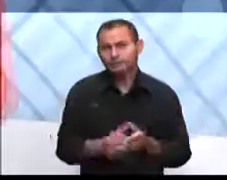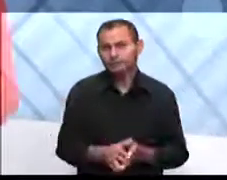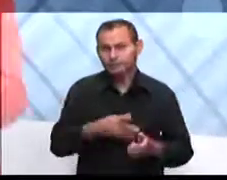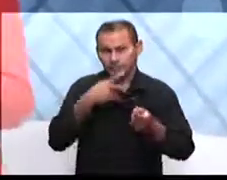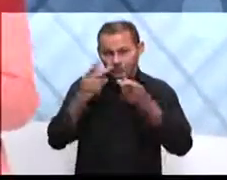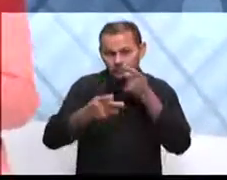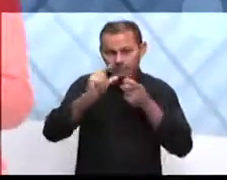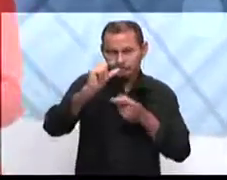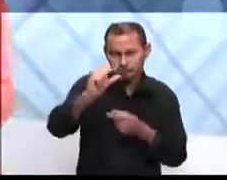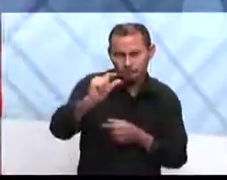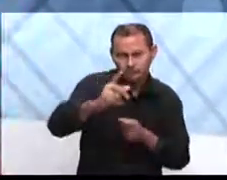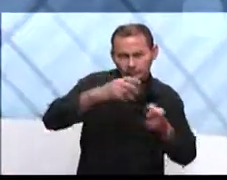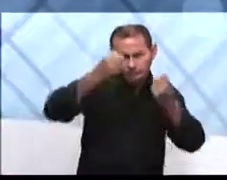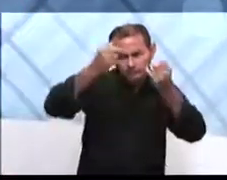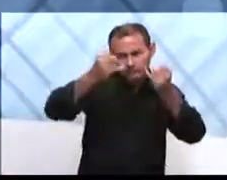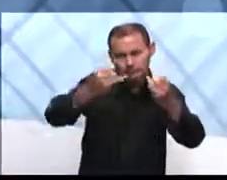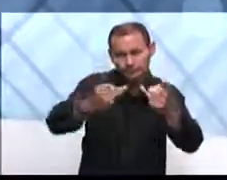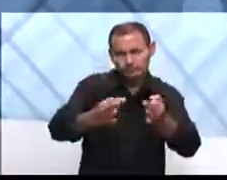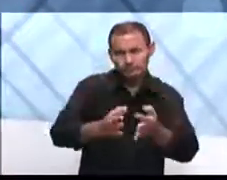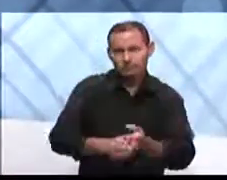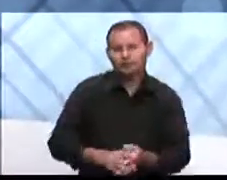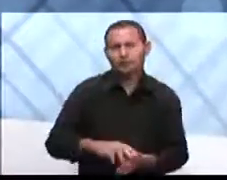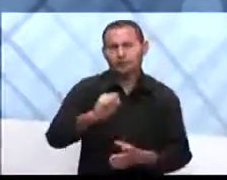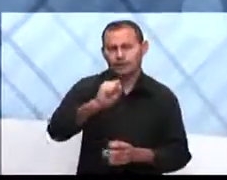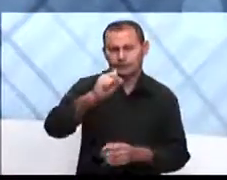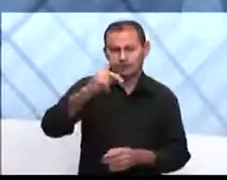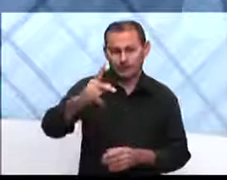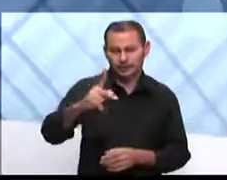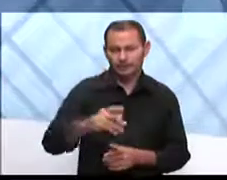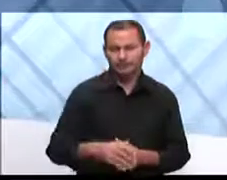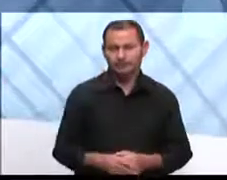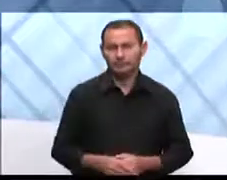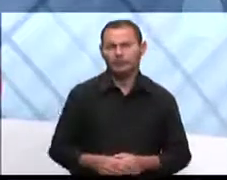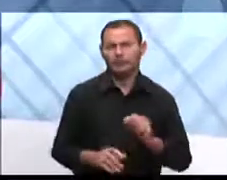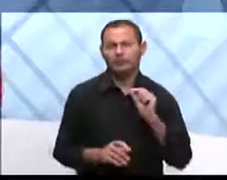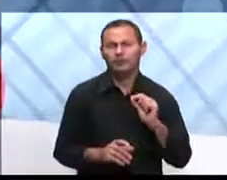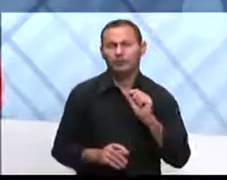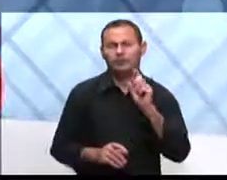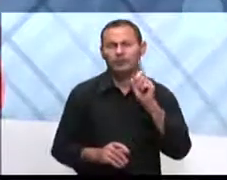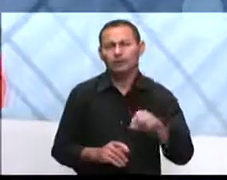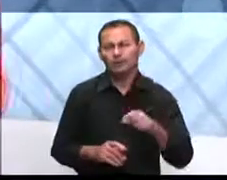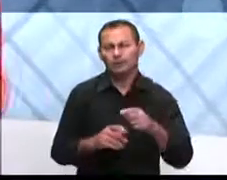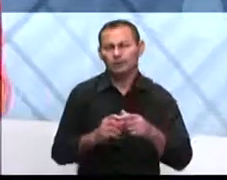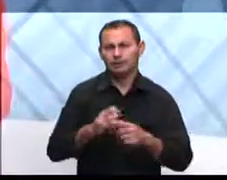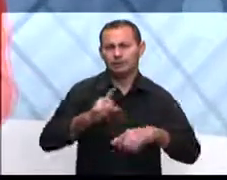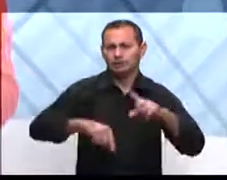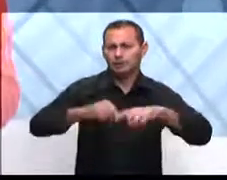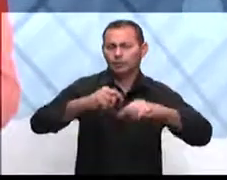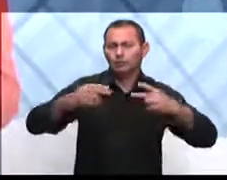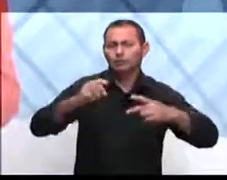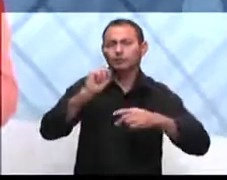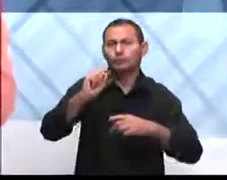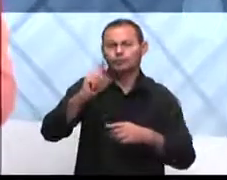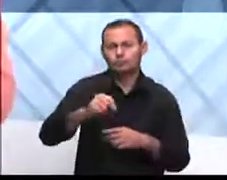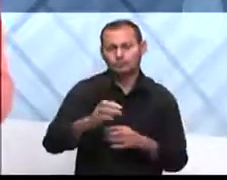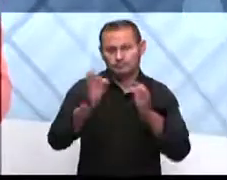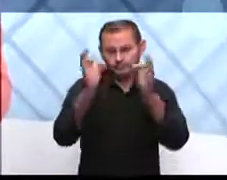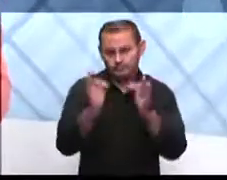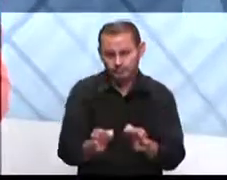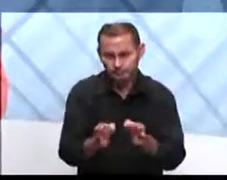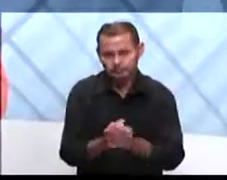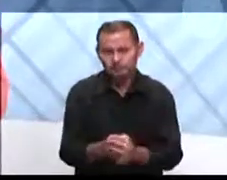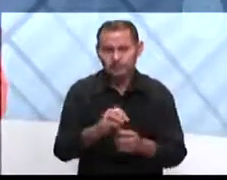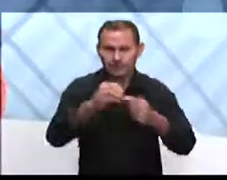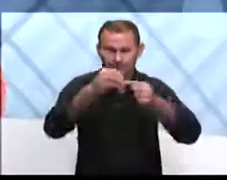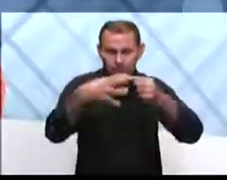comentando um pouco a respeito dessa situação problema, né? Então, o que vem a ser esse produto, né? Então, é justamente